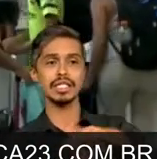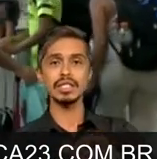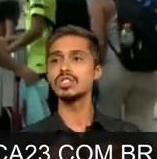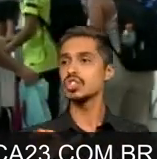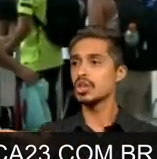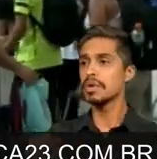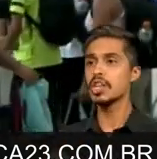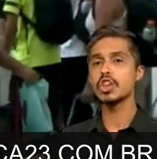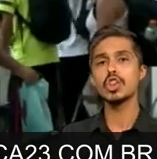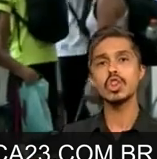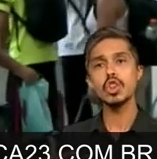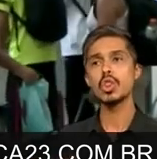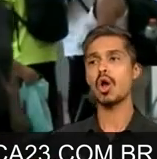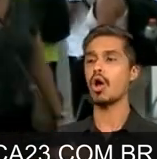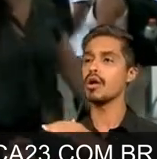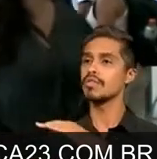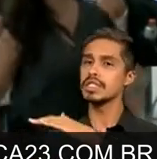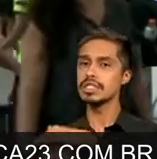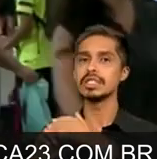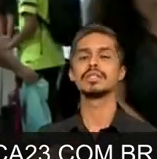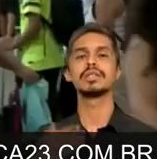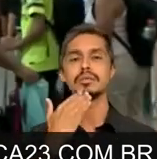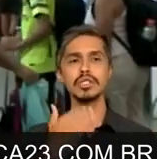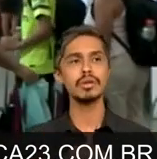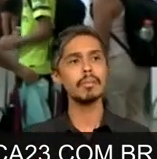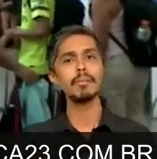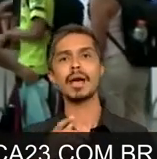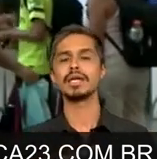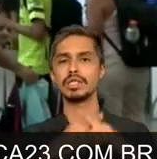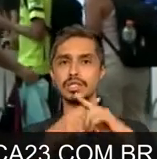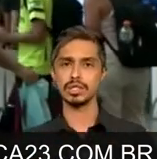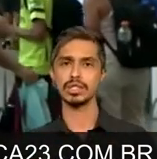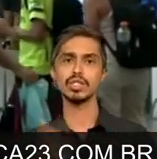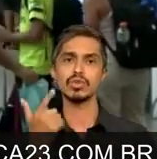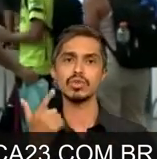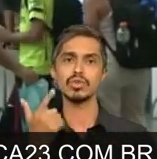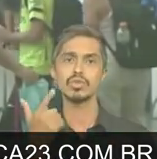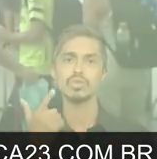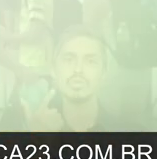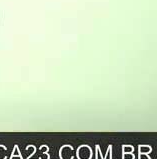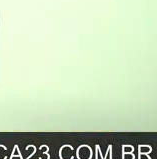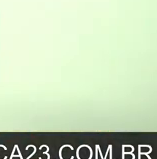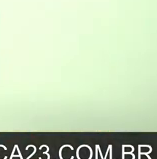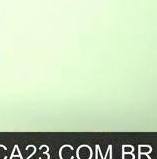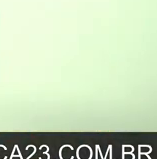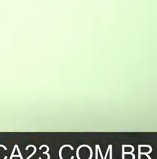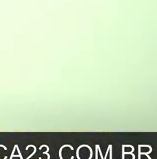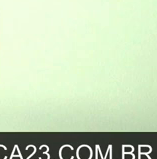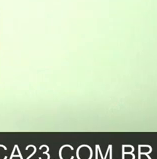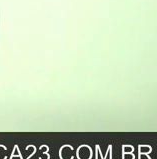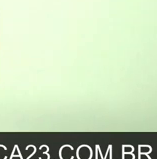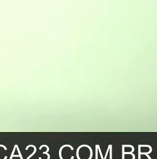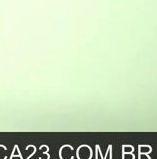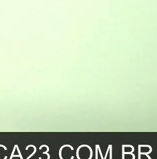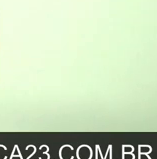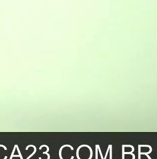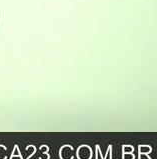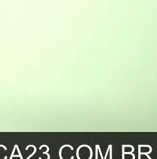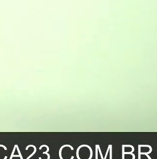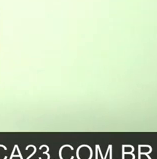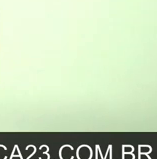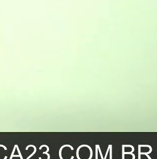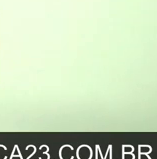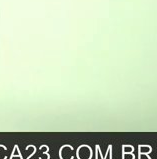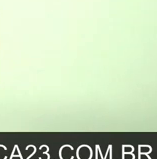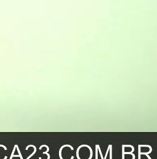companhias para que a gente possa ter mais concorrência, ter mais disponibilidade e voos mais acessíveis. E no próximo bloco o